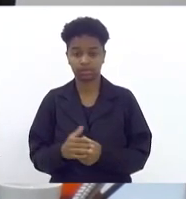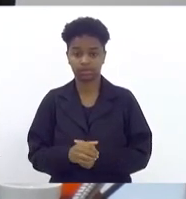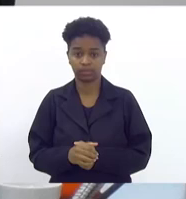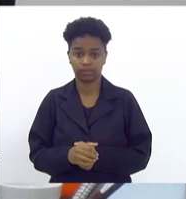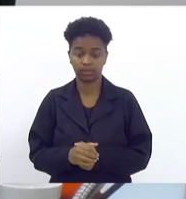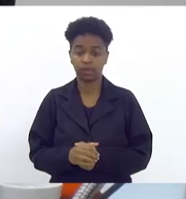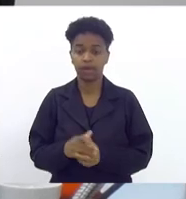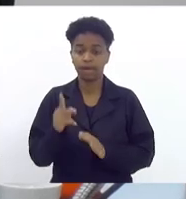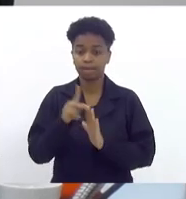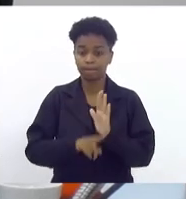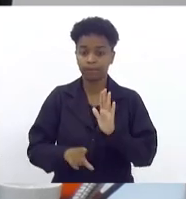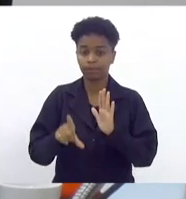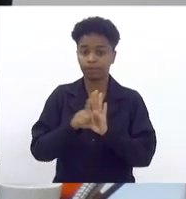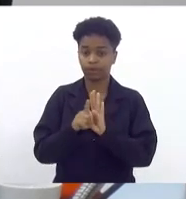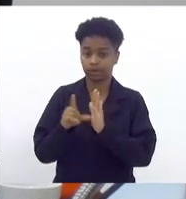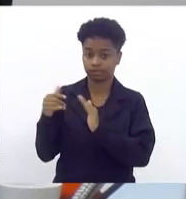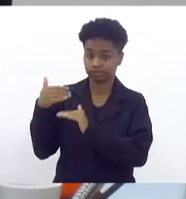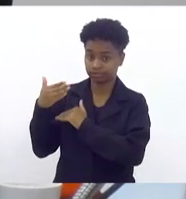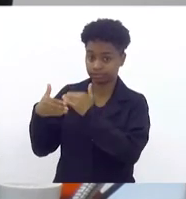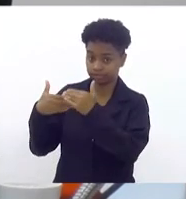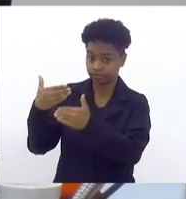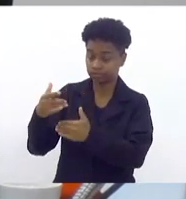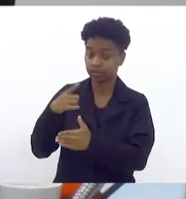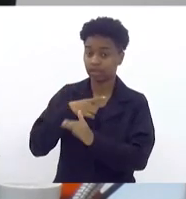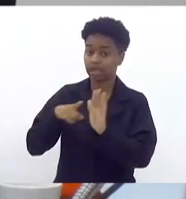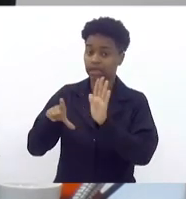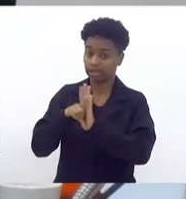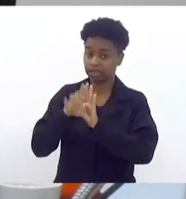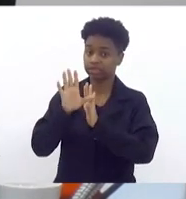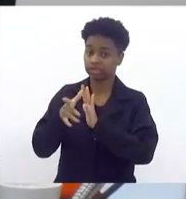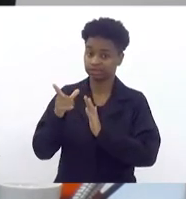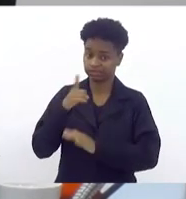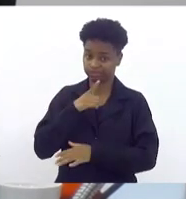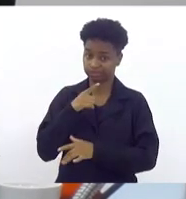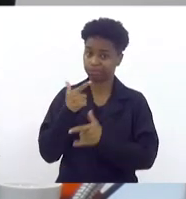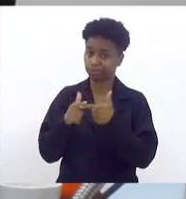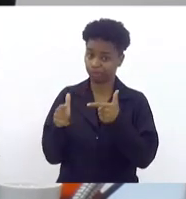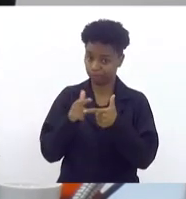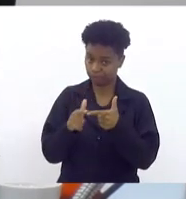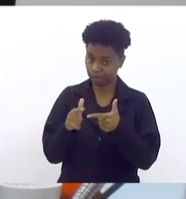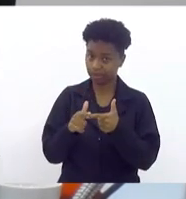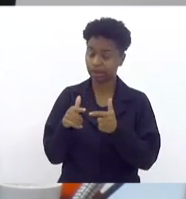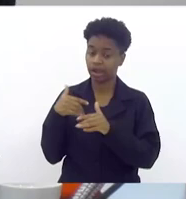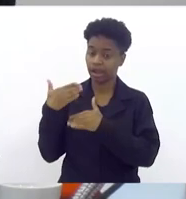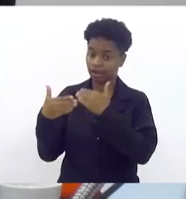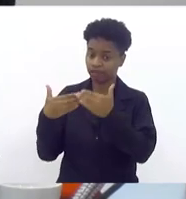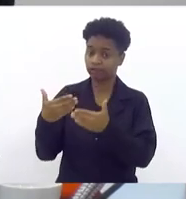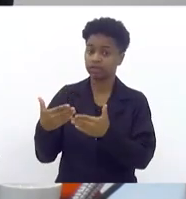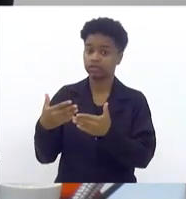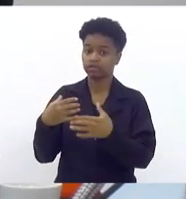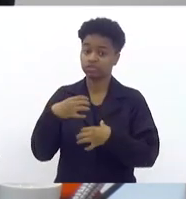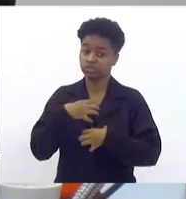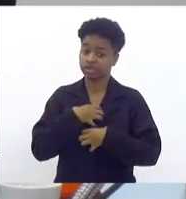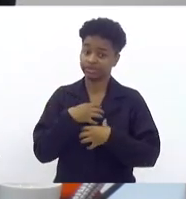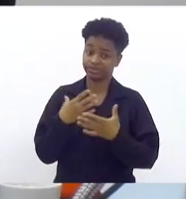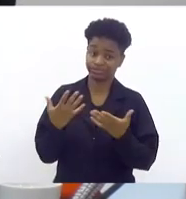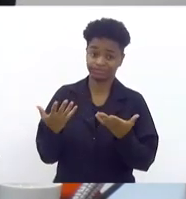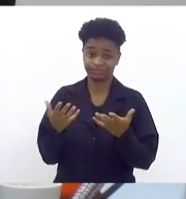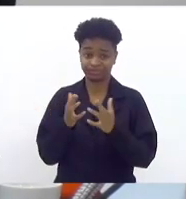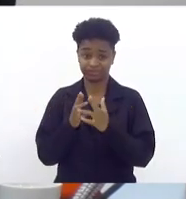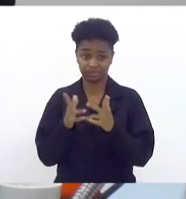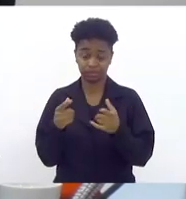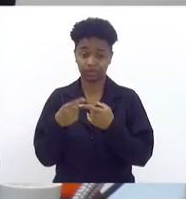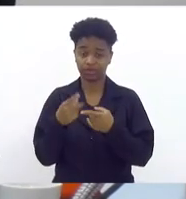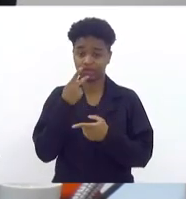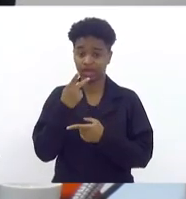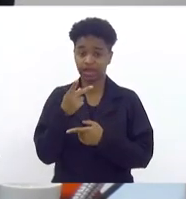o projeto de lei avança numa lei que já gerou problema, avançando de uma forma mais drástica. Quando ele